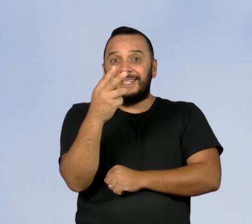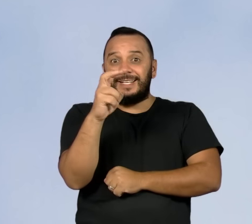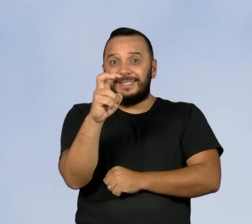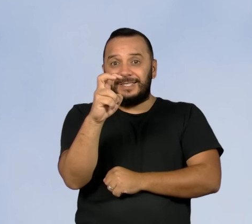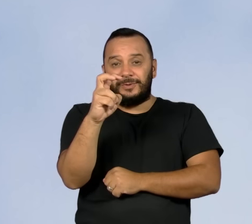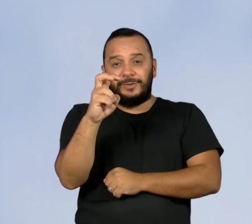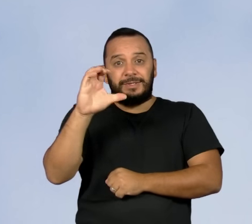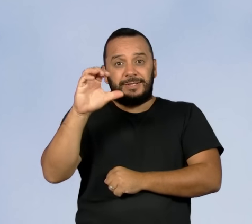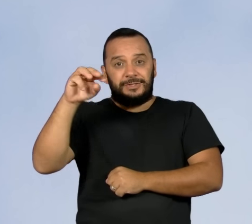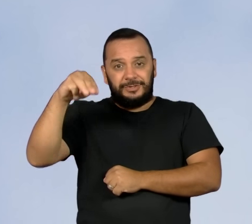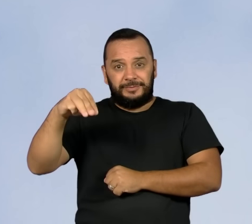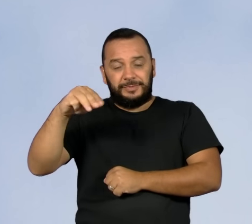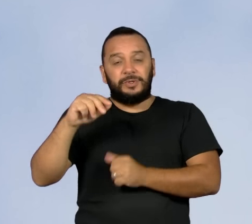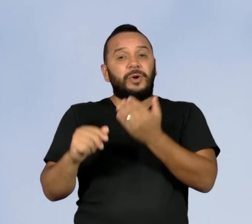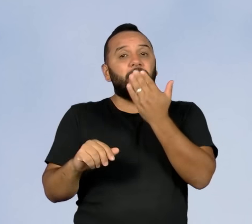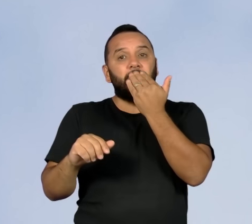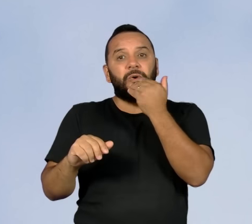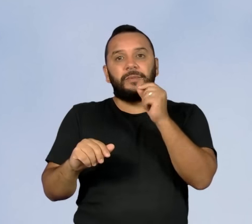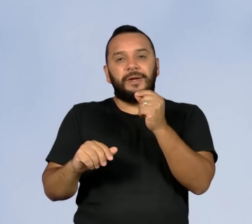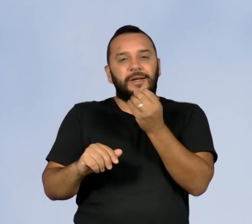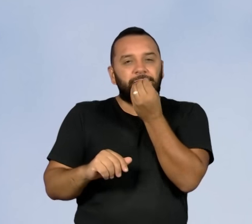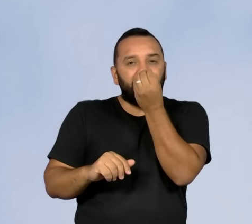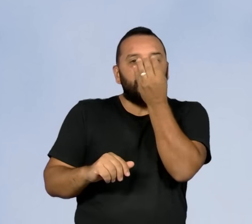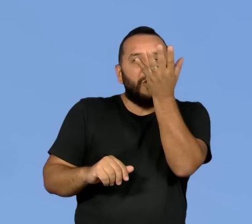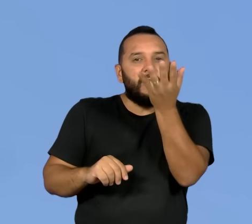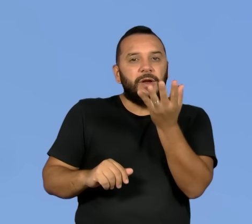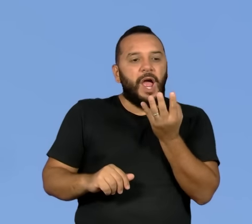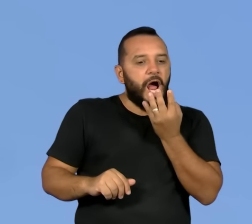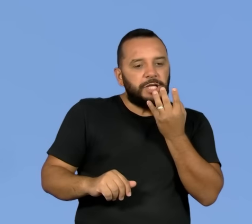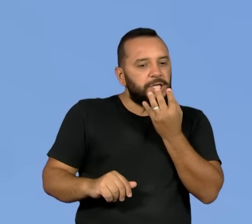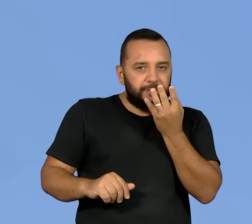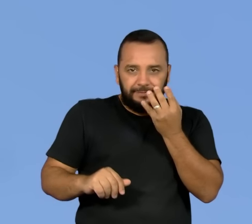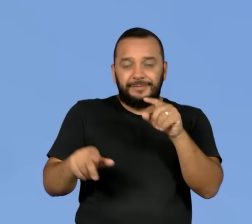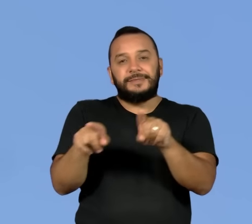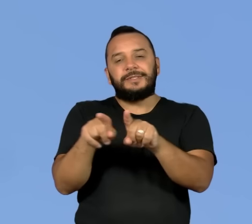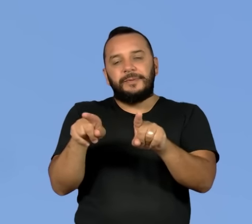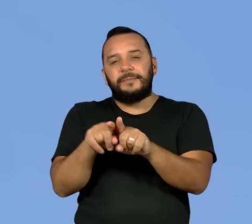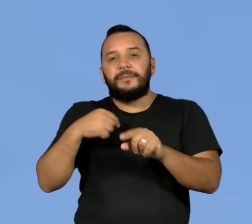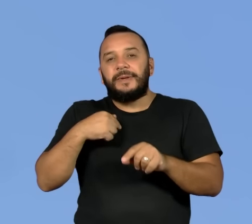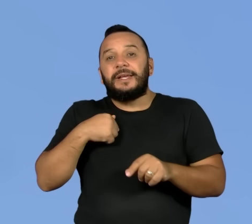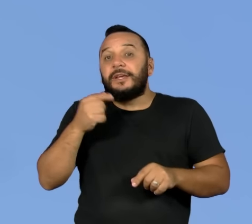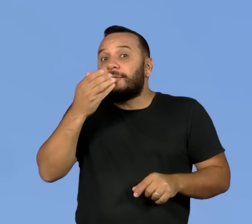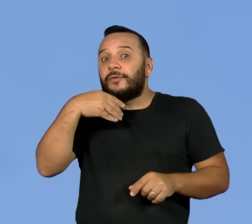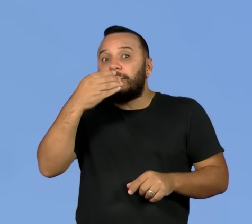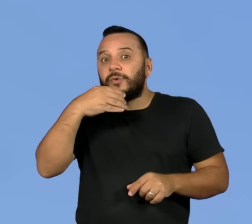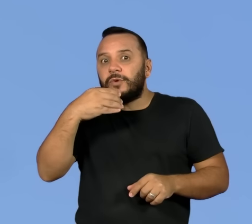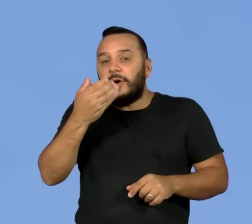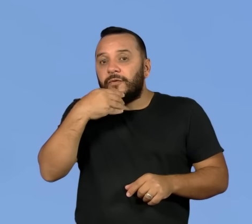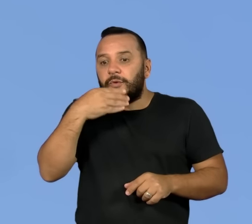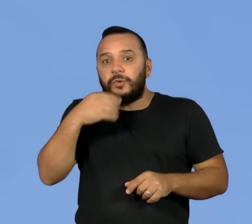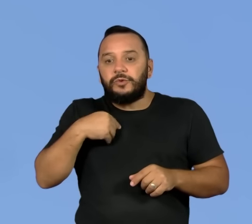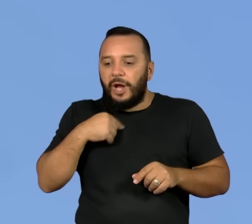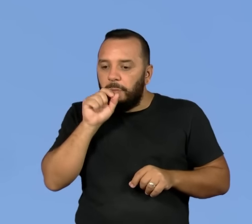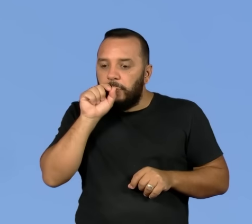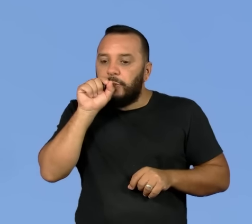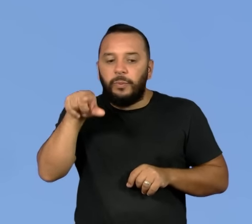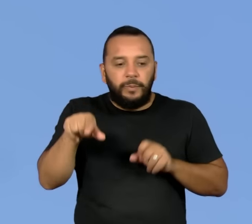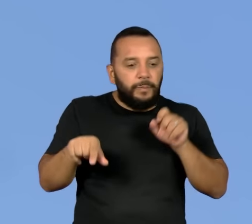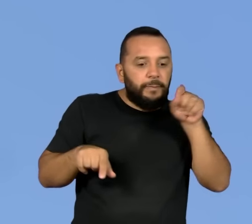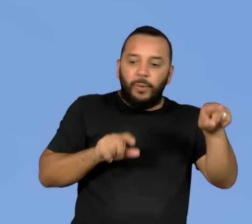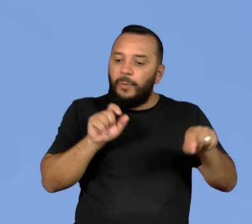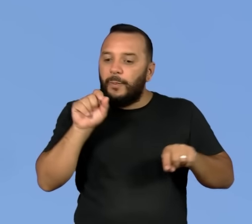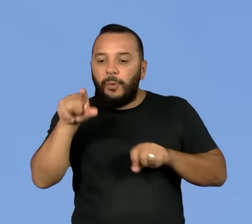e se alimenta de flores e frutos, por isso, atua como dispersora de sementes. Mas essas aves, que